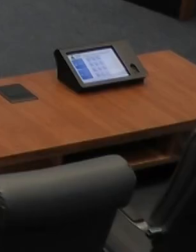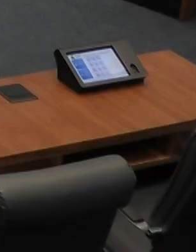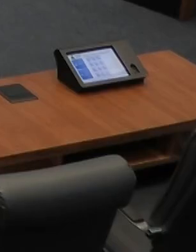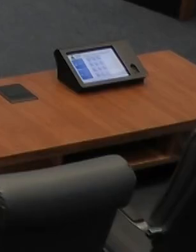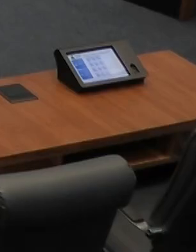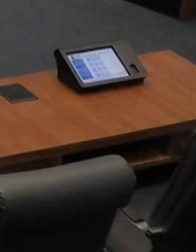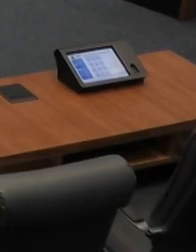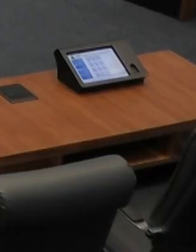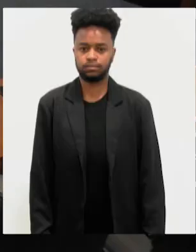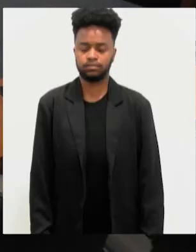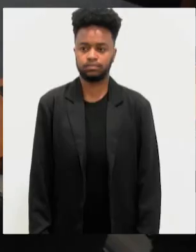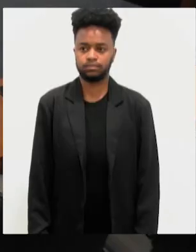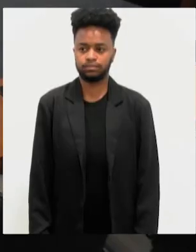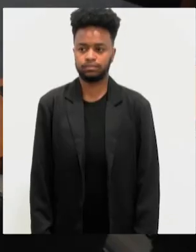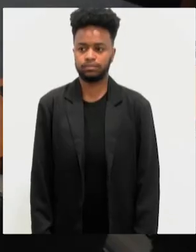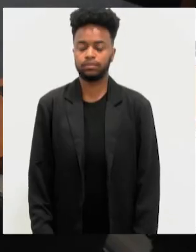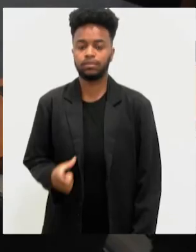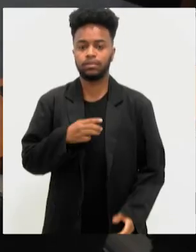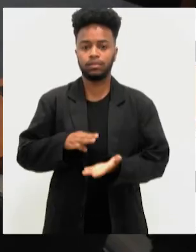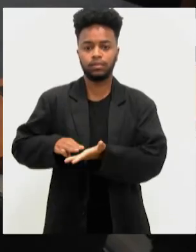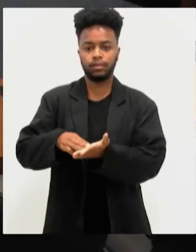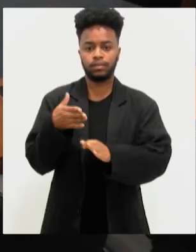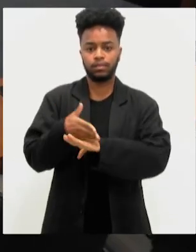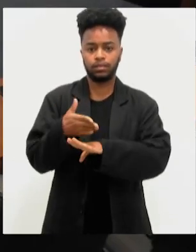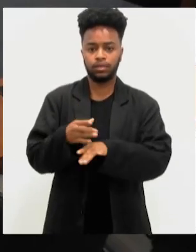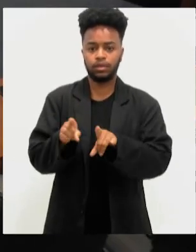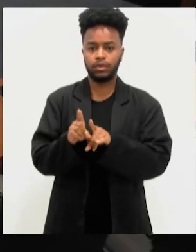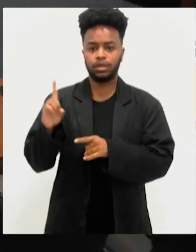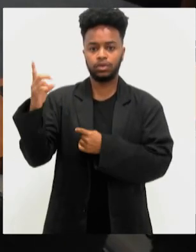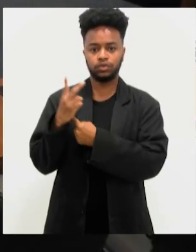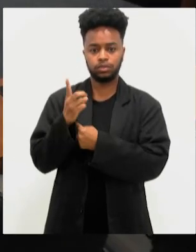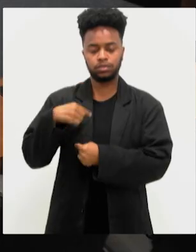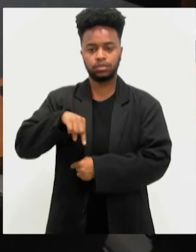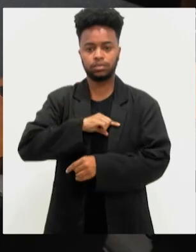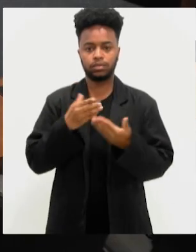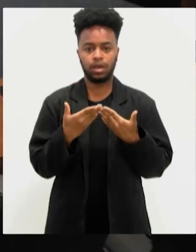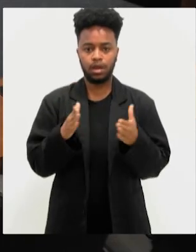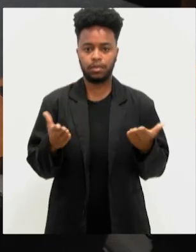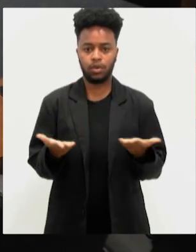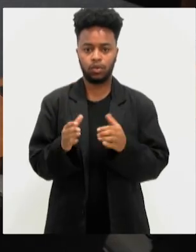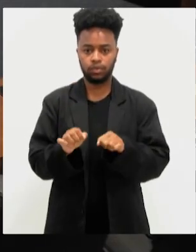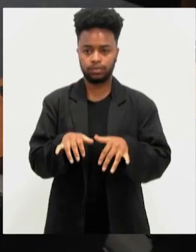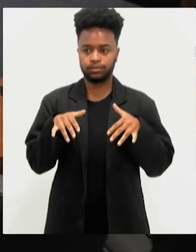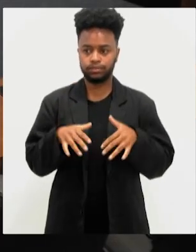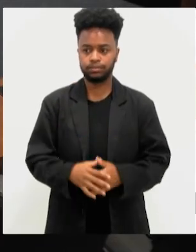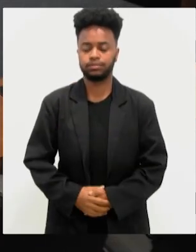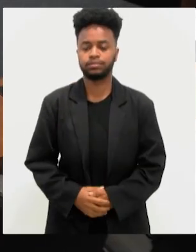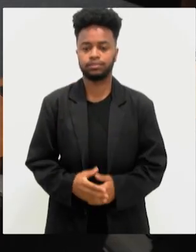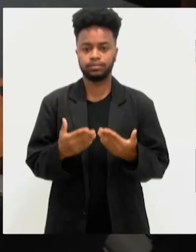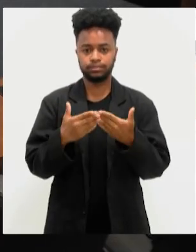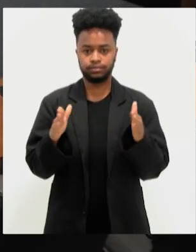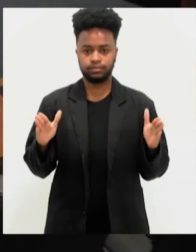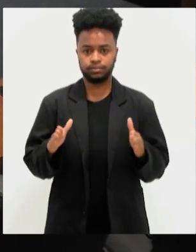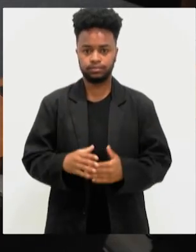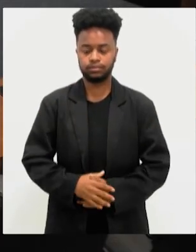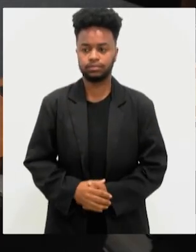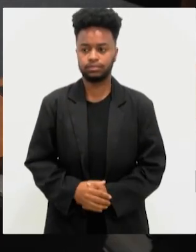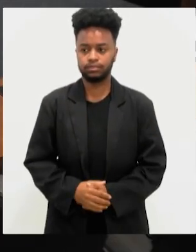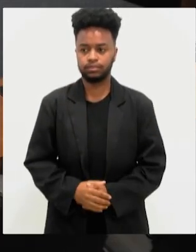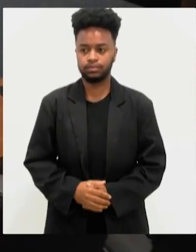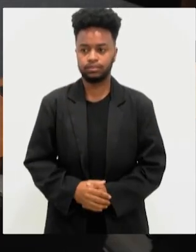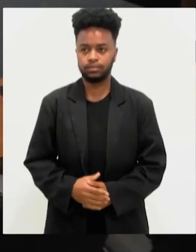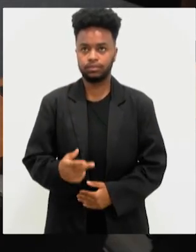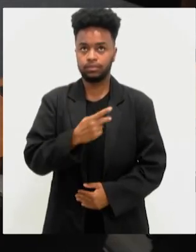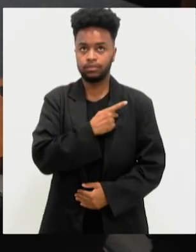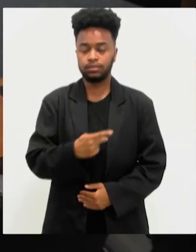Havendo o número legal e sob a proteção de Deus, iniciamos os nossos trabalhos. Está aberta a sessão. A